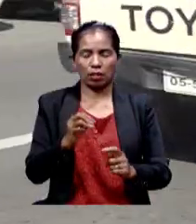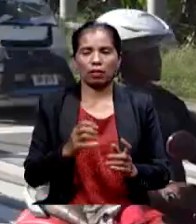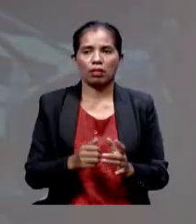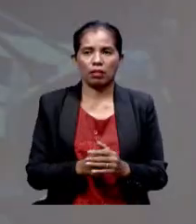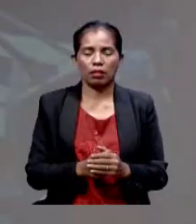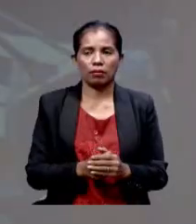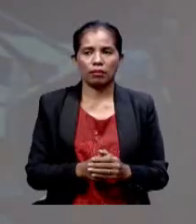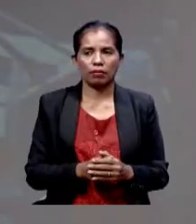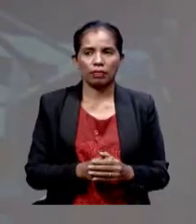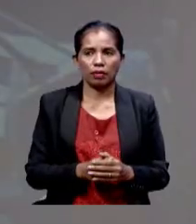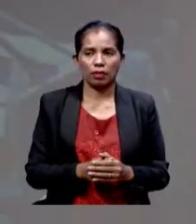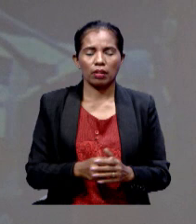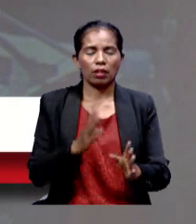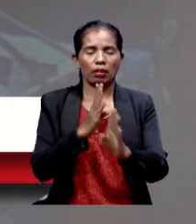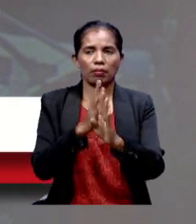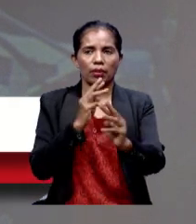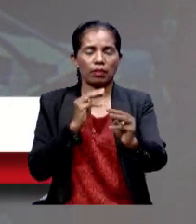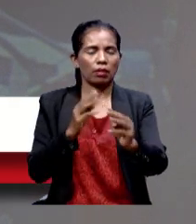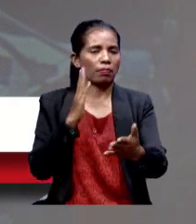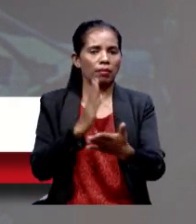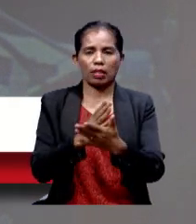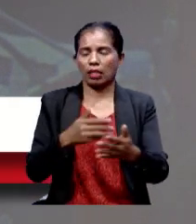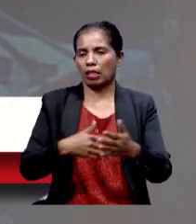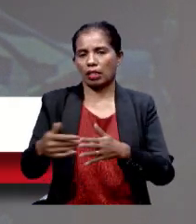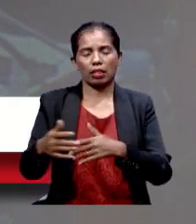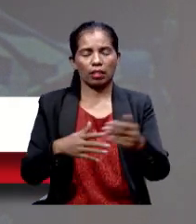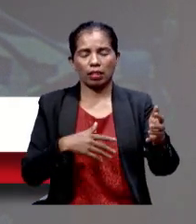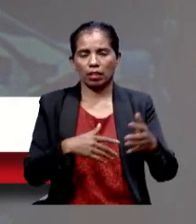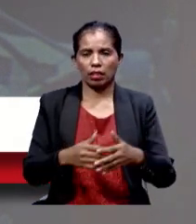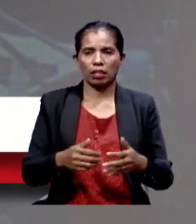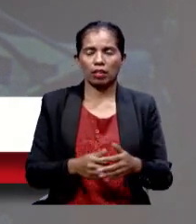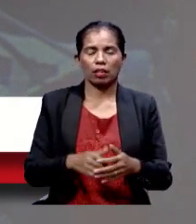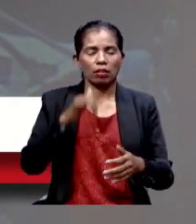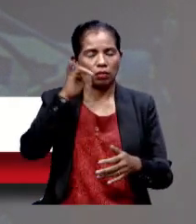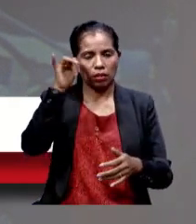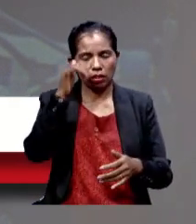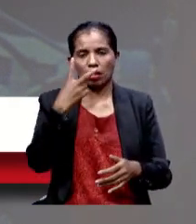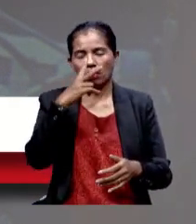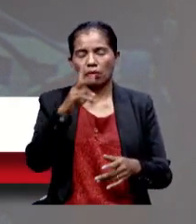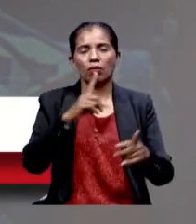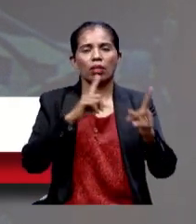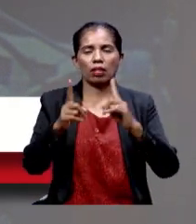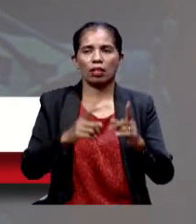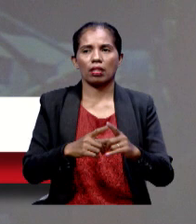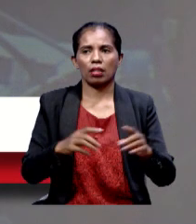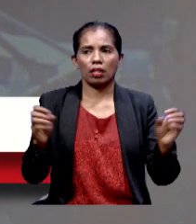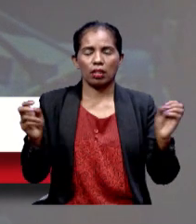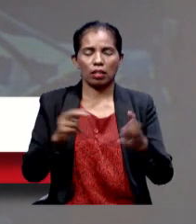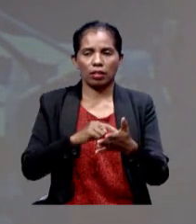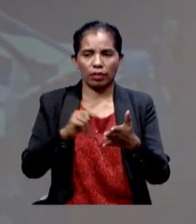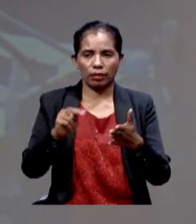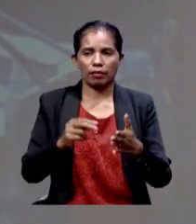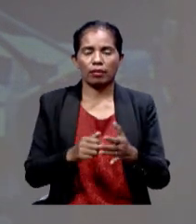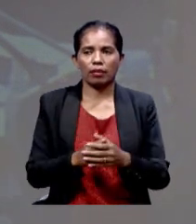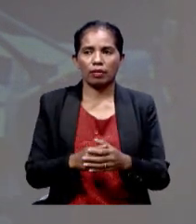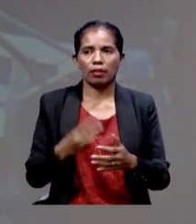atlita. Microlet sira para arbiru de. Olo kursi kudu buruam sa kualia sa ikona ene, numera date